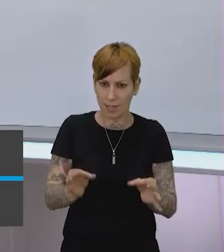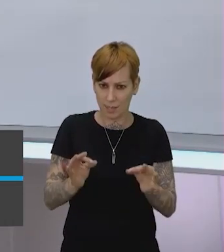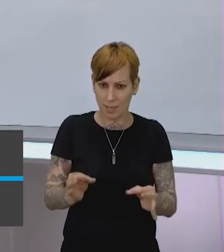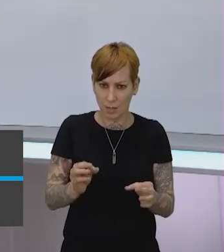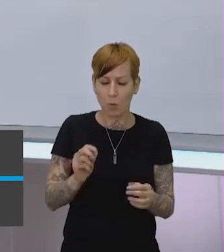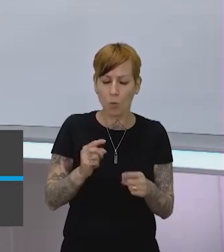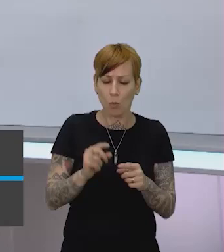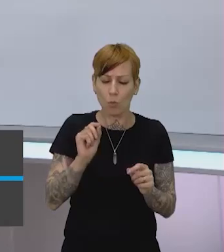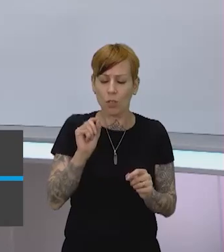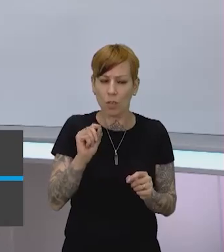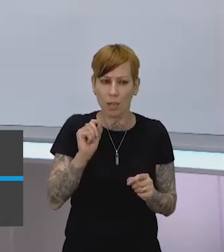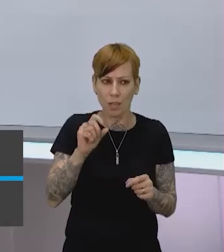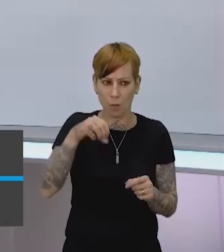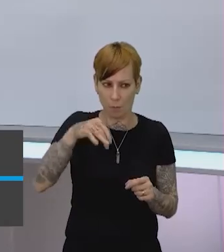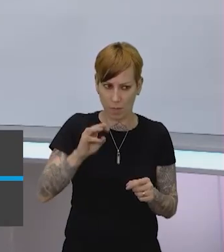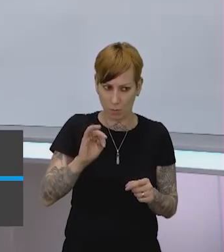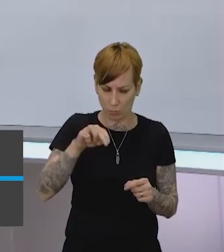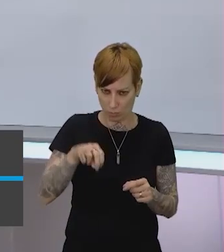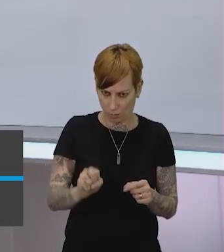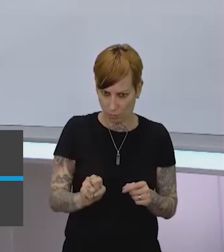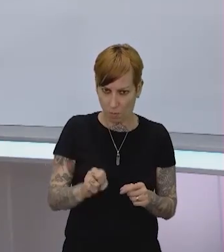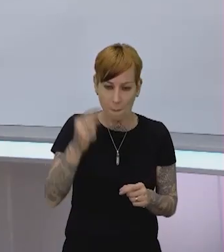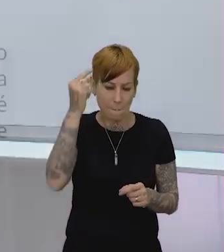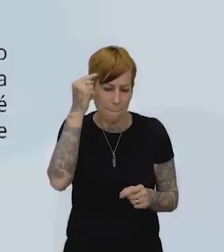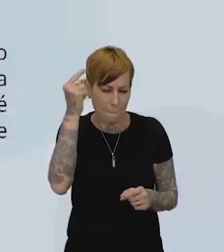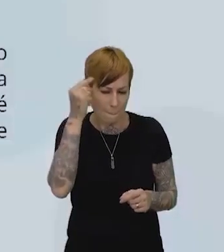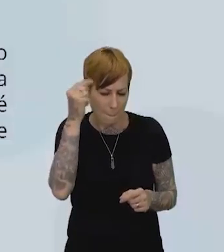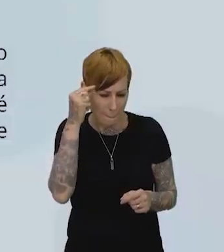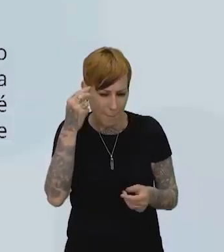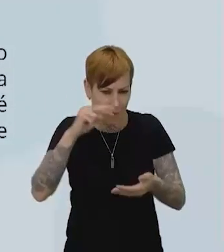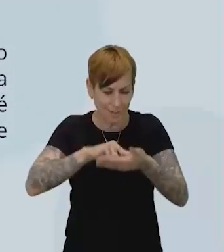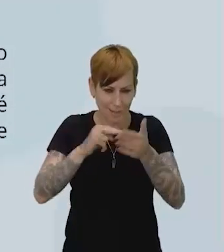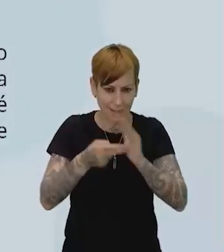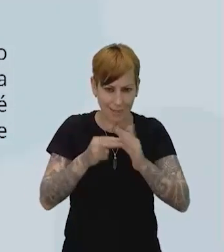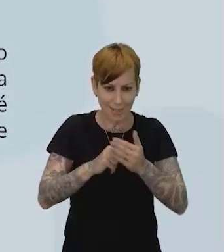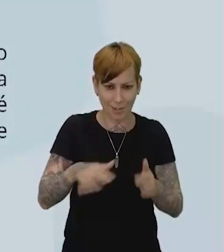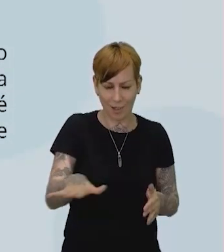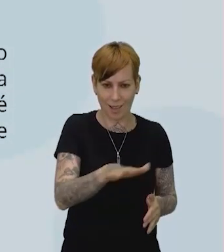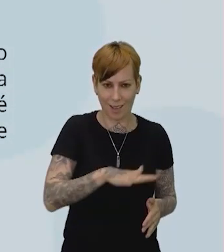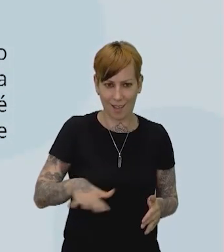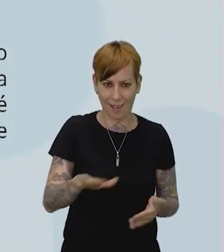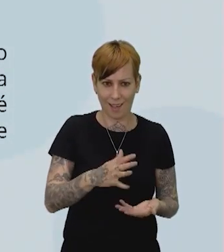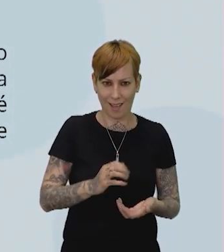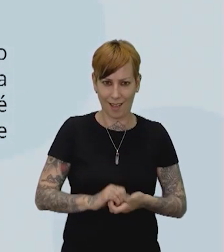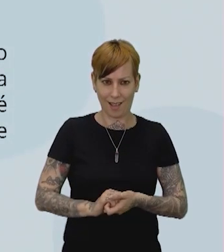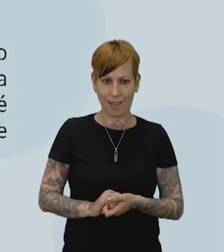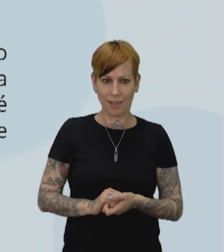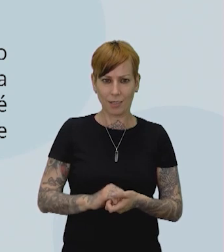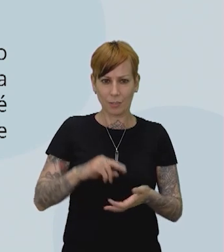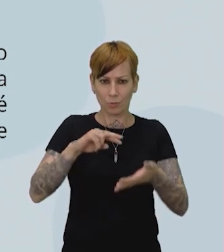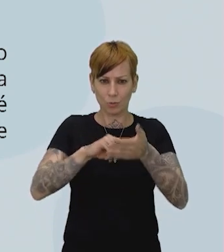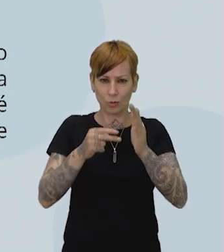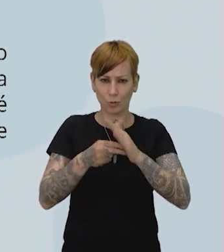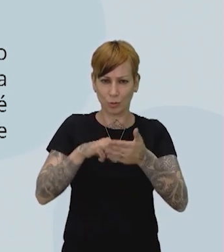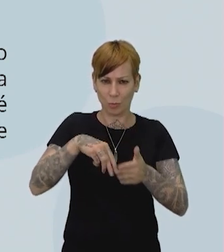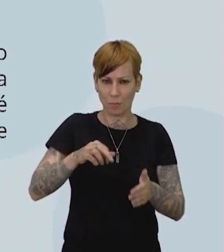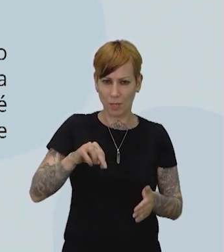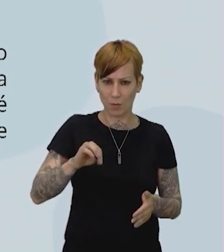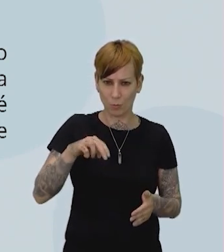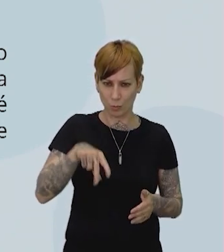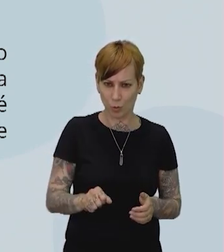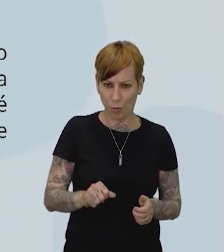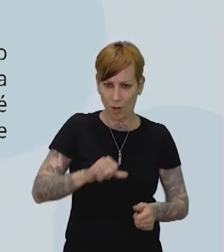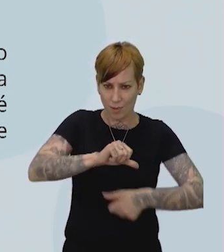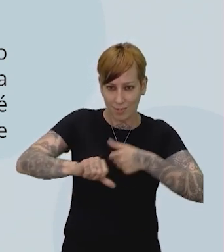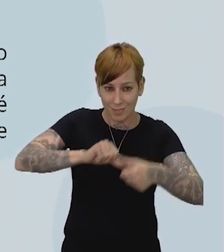do começo, né? Então eu já vou passar um outro slide, eu vou ler, tá certo? De acordo com Milton Santos, as transformações que